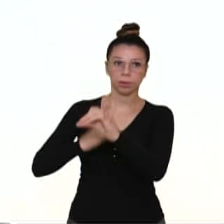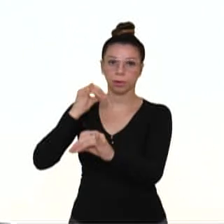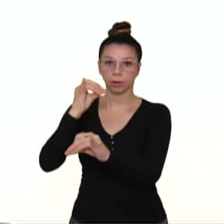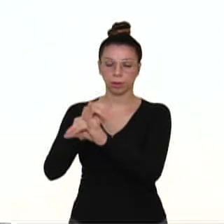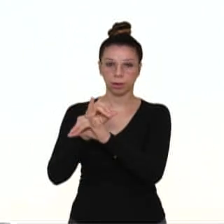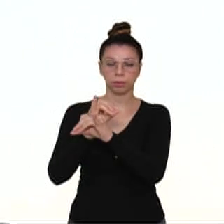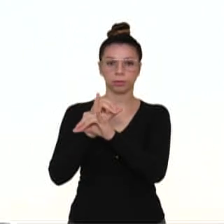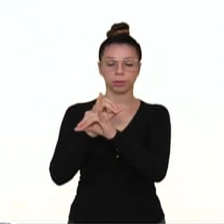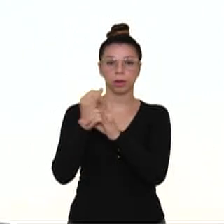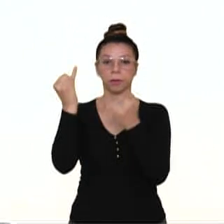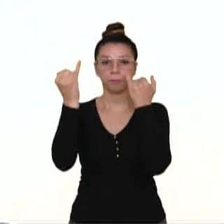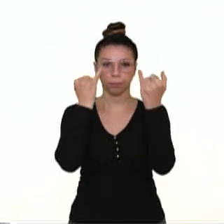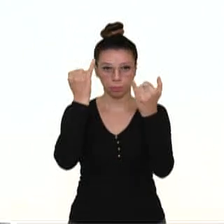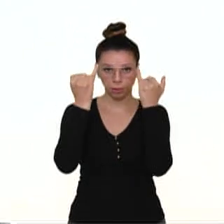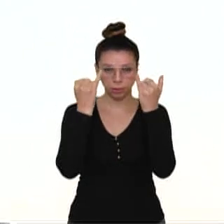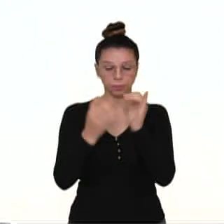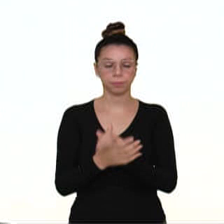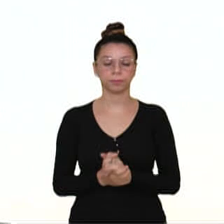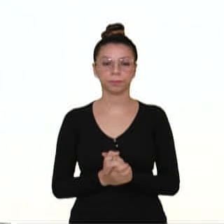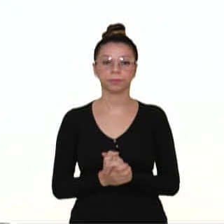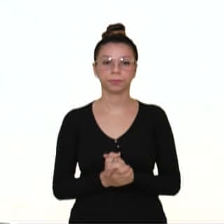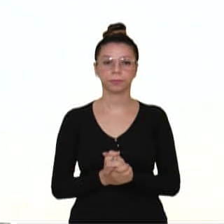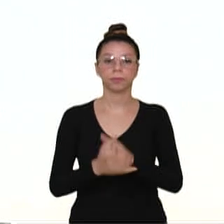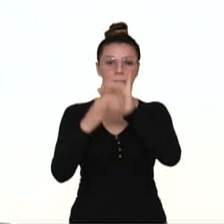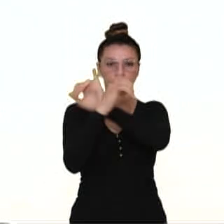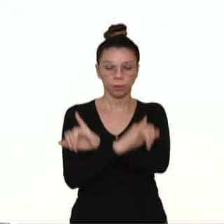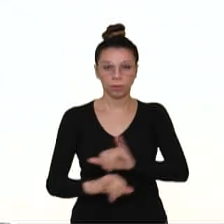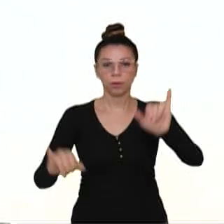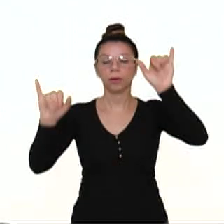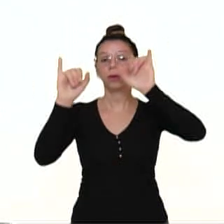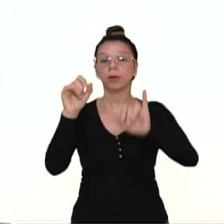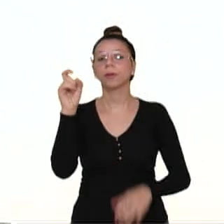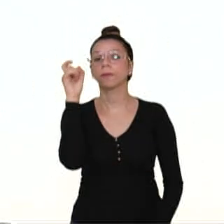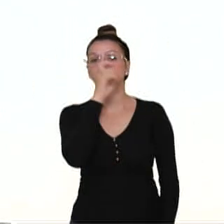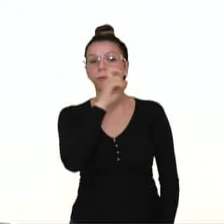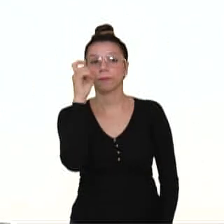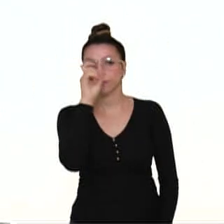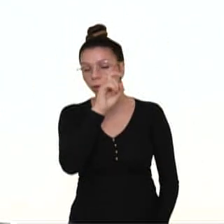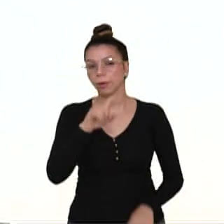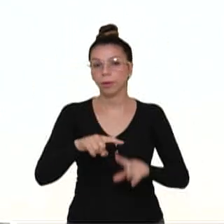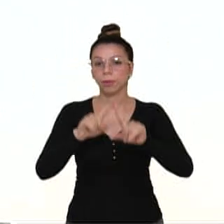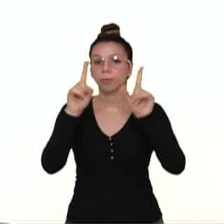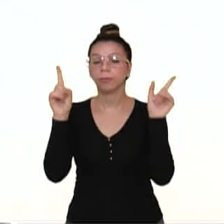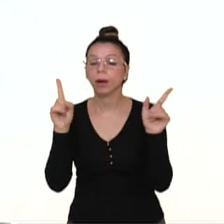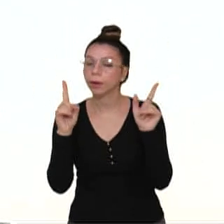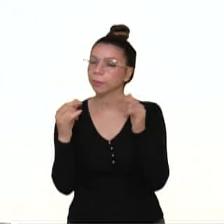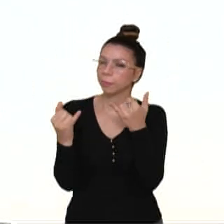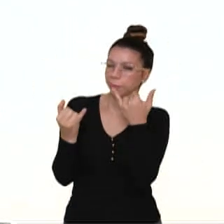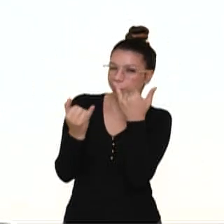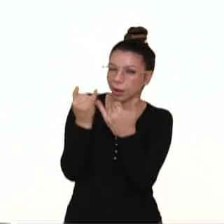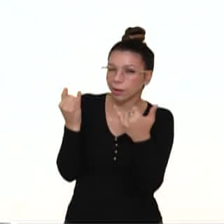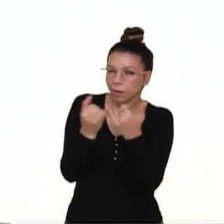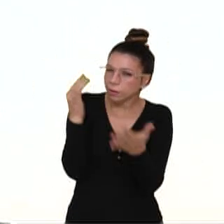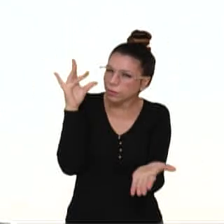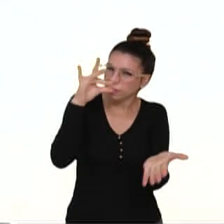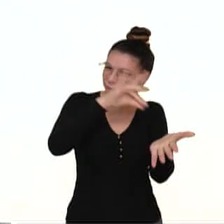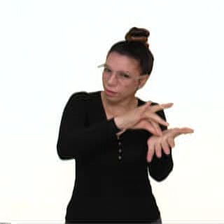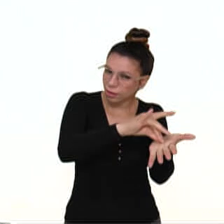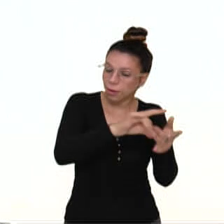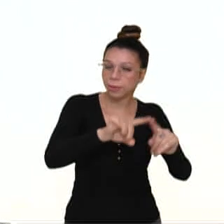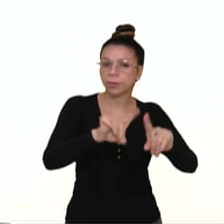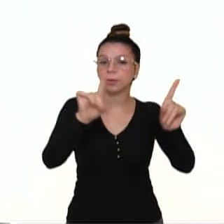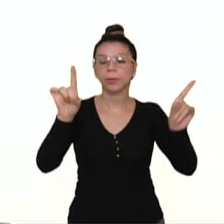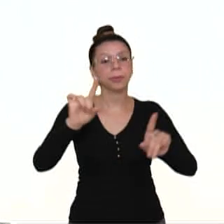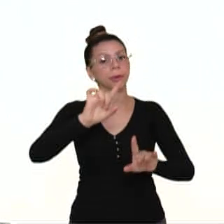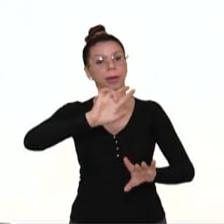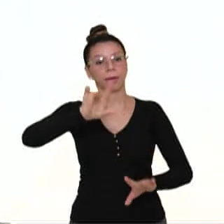leitura? Fake news são notícias falsas, mas que aparentam ser verdadeiras. Não é